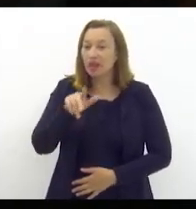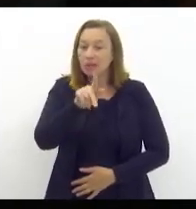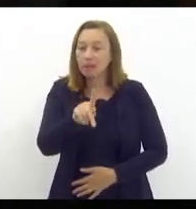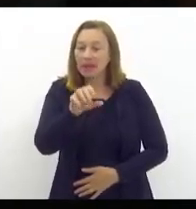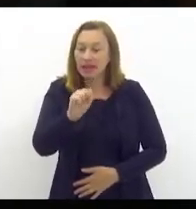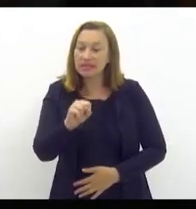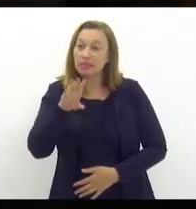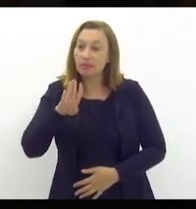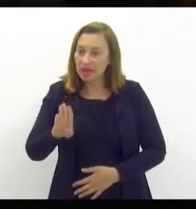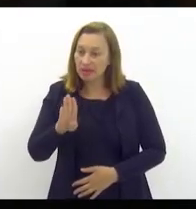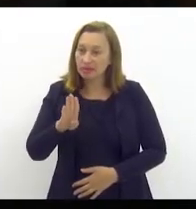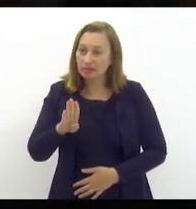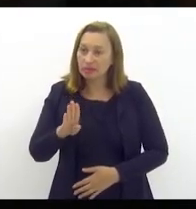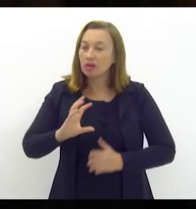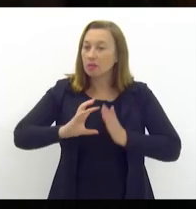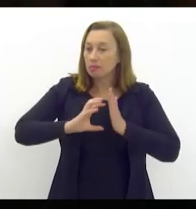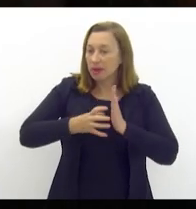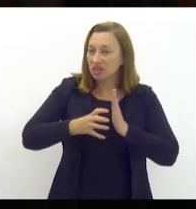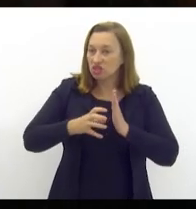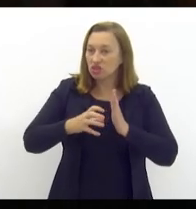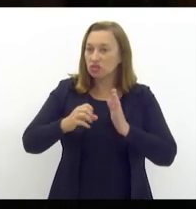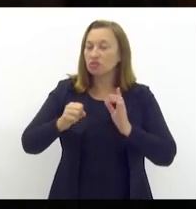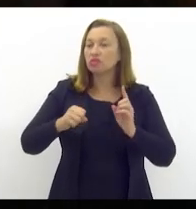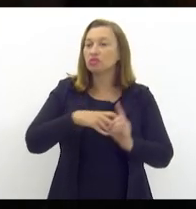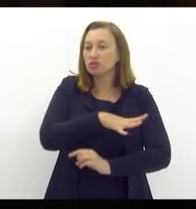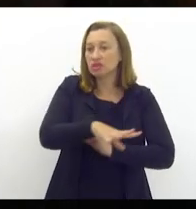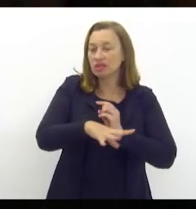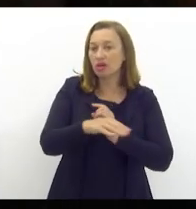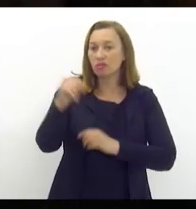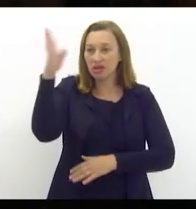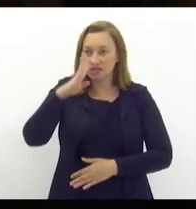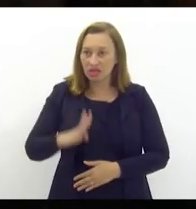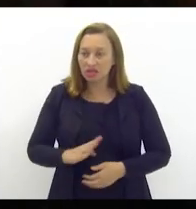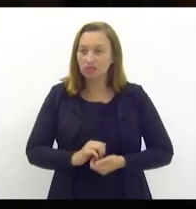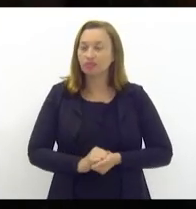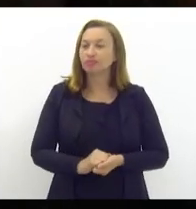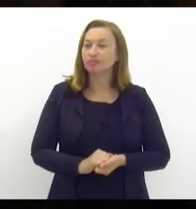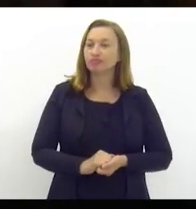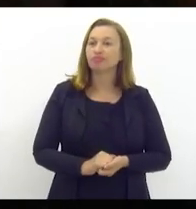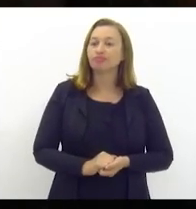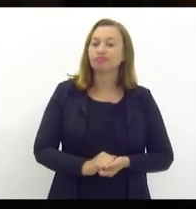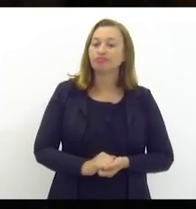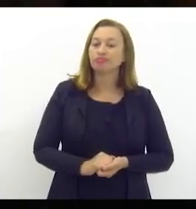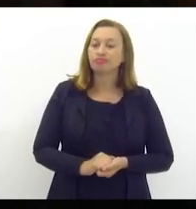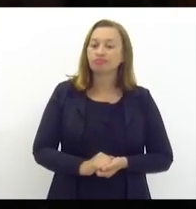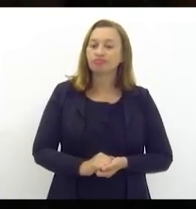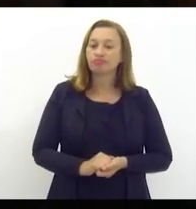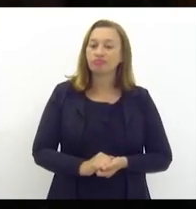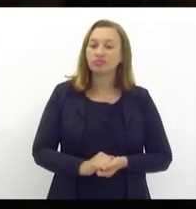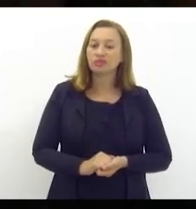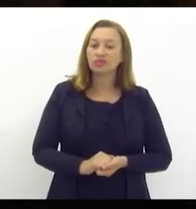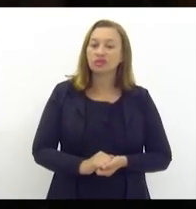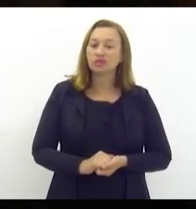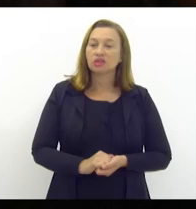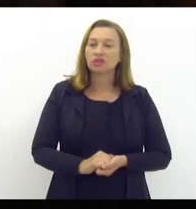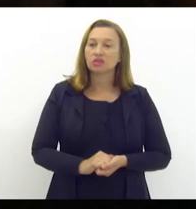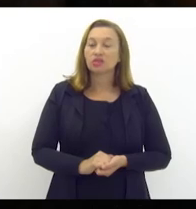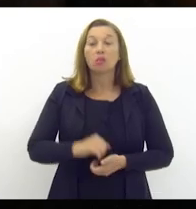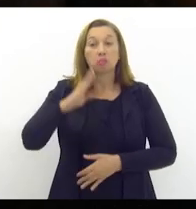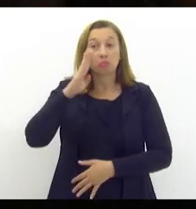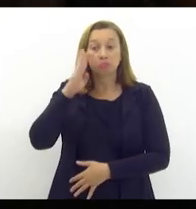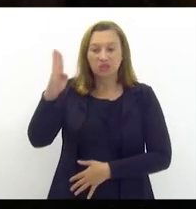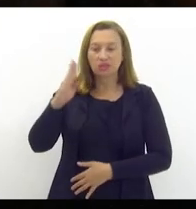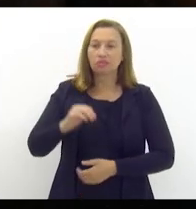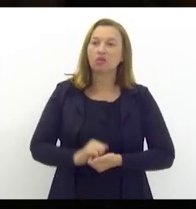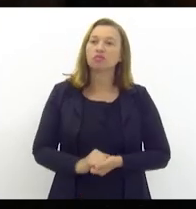PSB, Partido Social Brasileiro, numa arguição de descumprimento de preceito